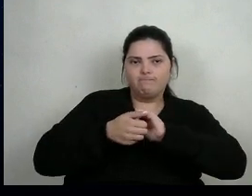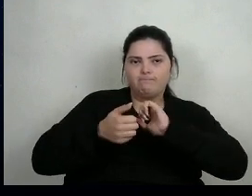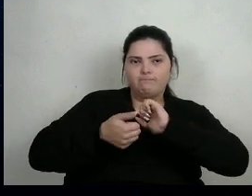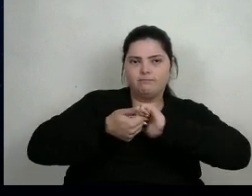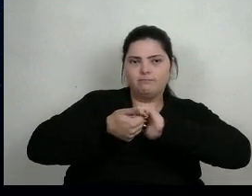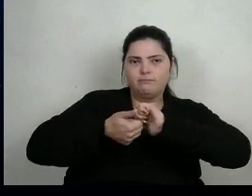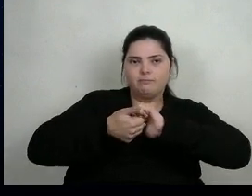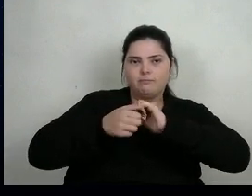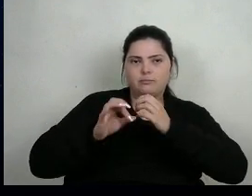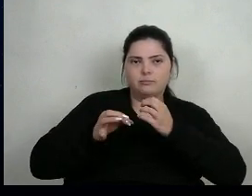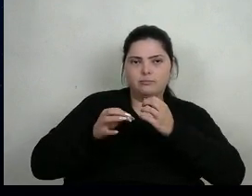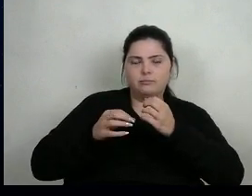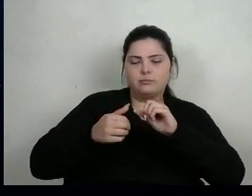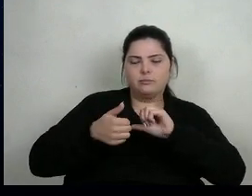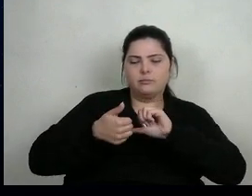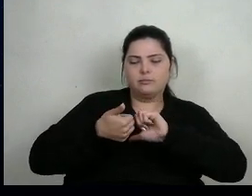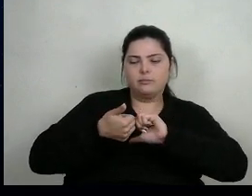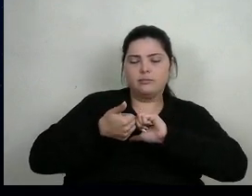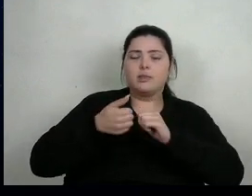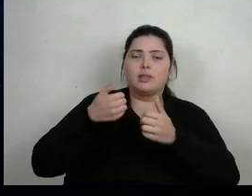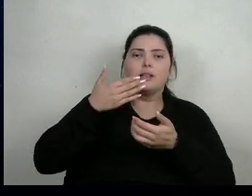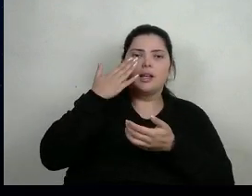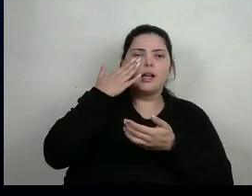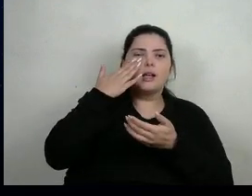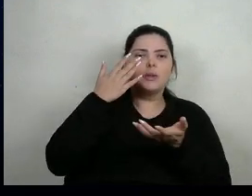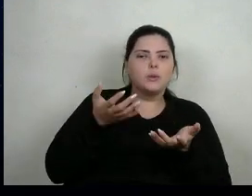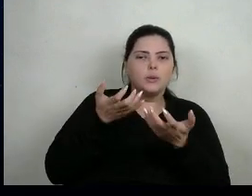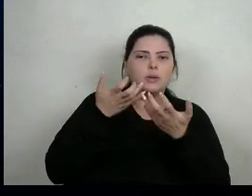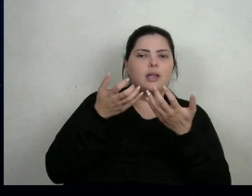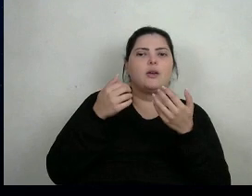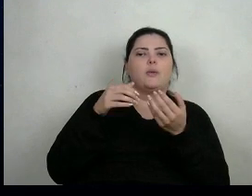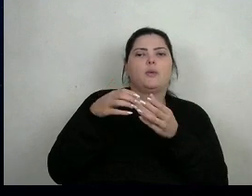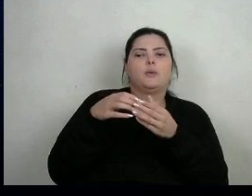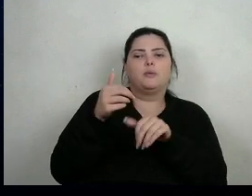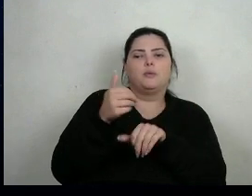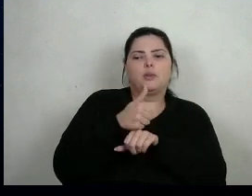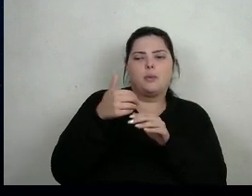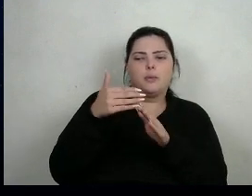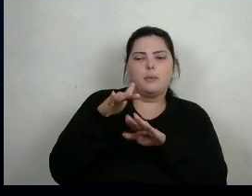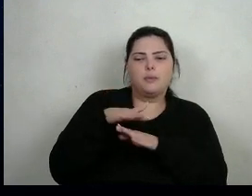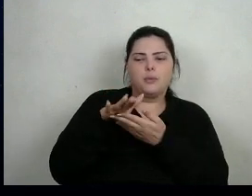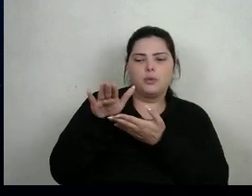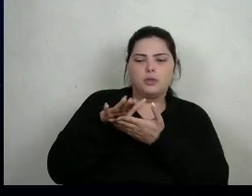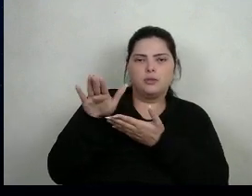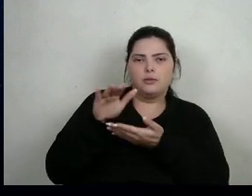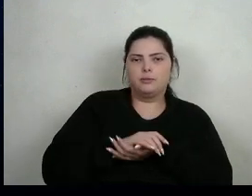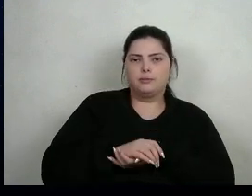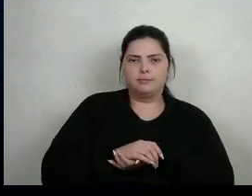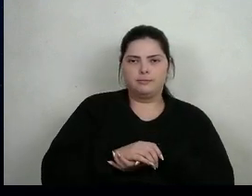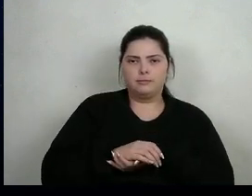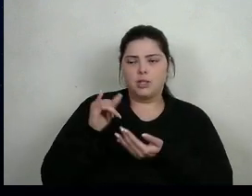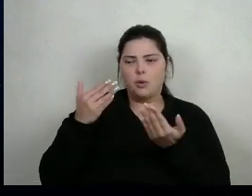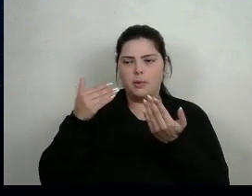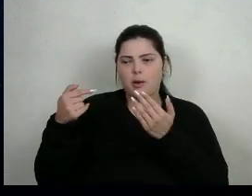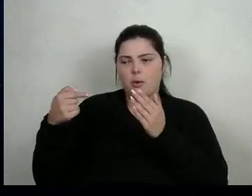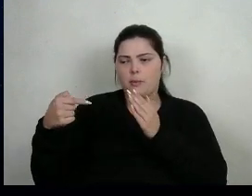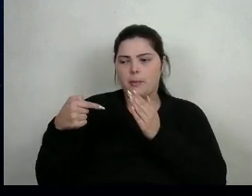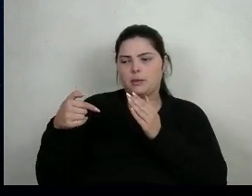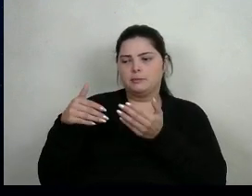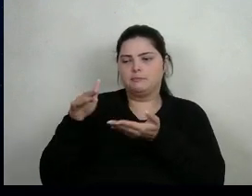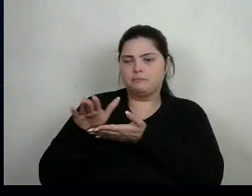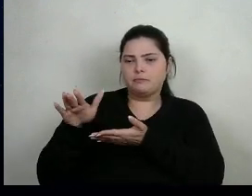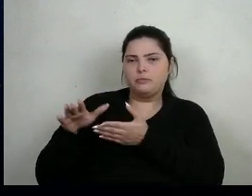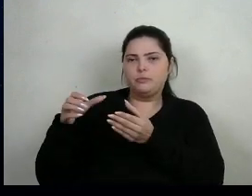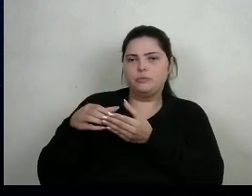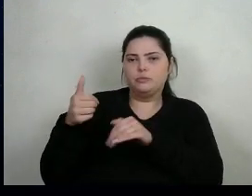dá para esperar isso de uma equipe mais produtiva em comparação com a equipe menos produtiva dá para esperar que uma equipe mais produtiva